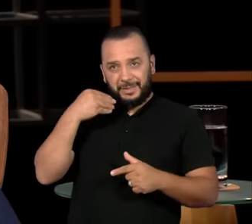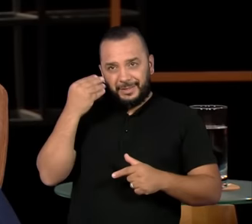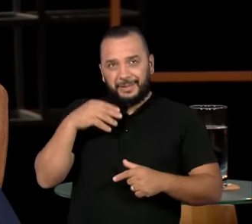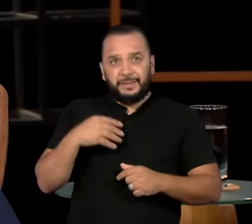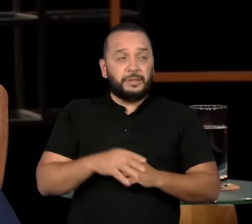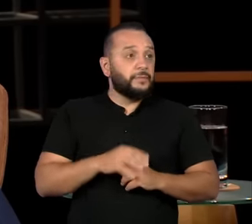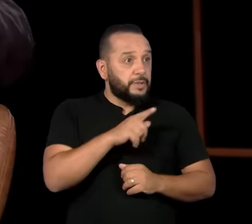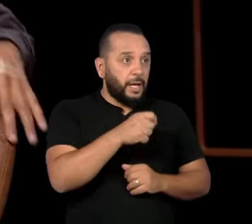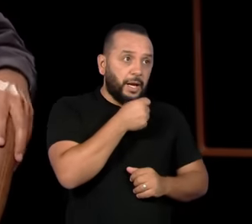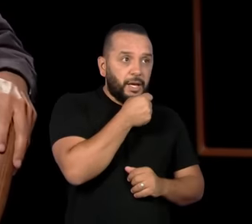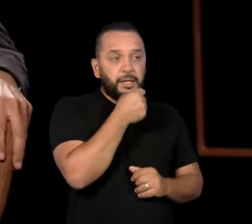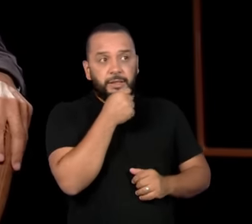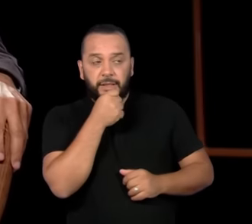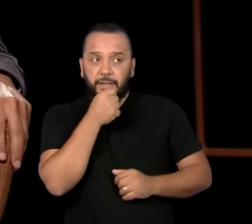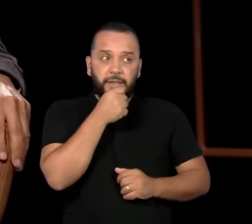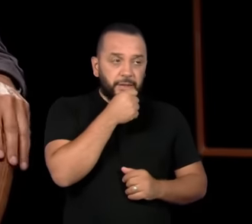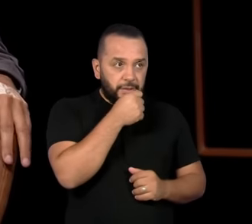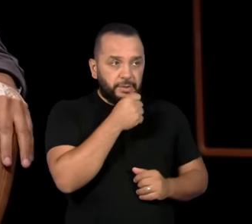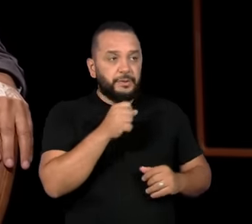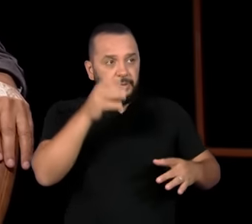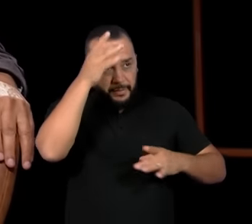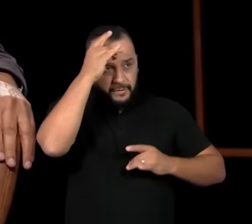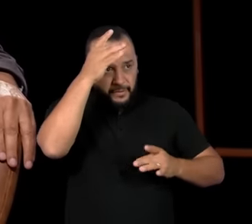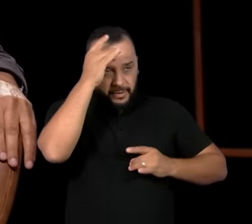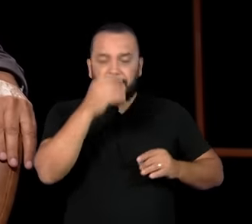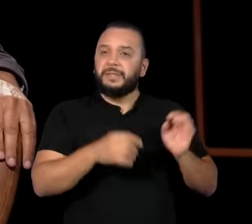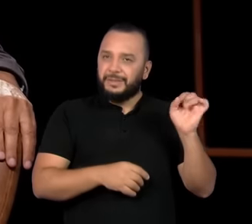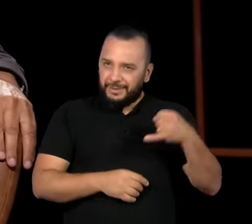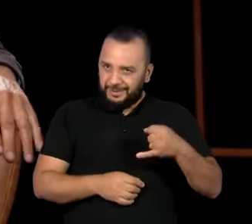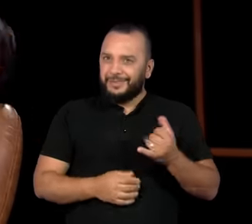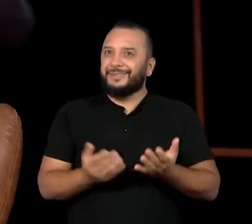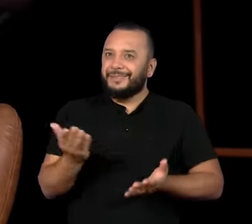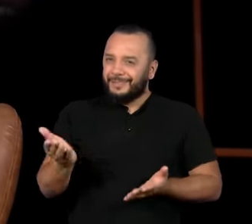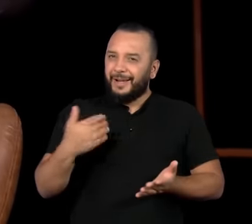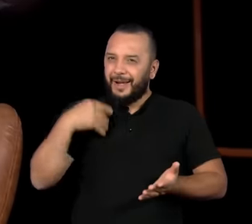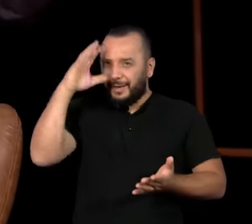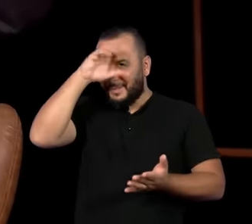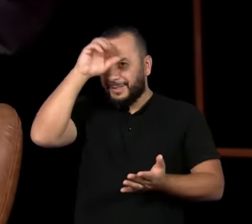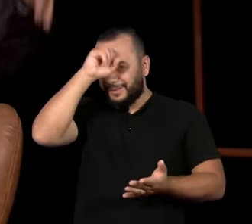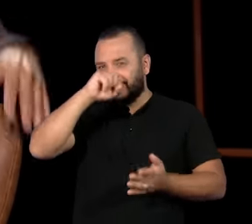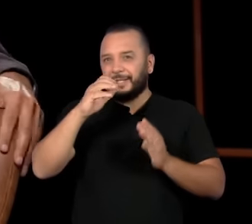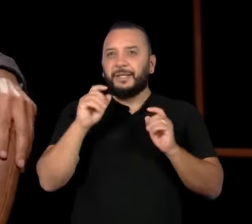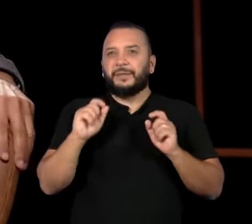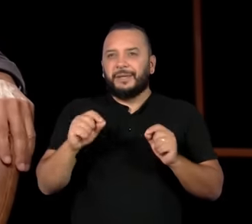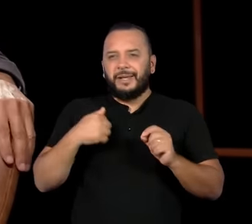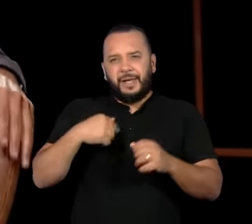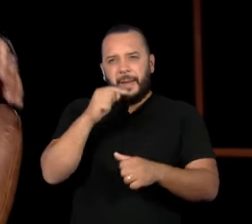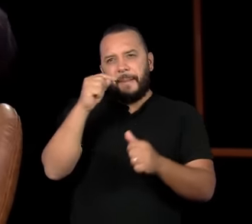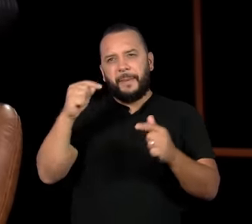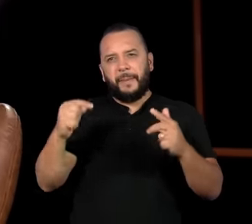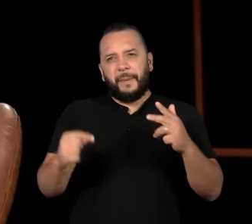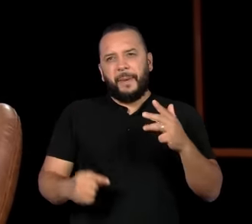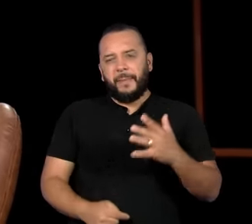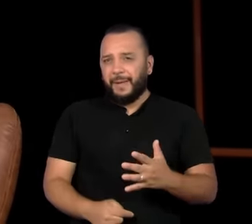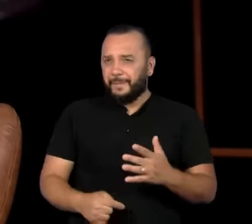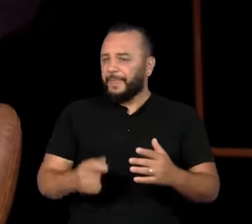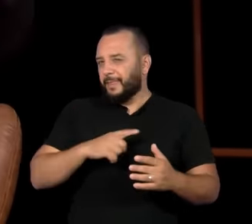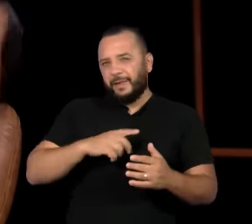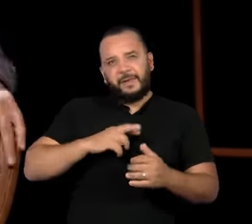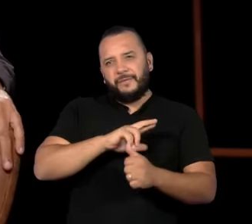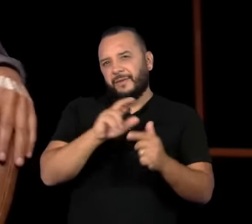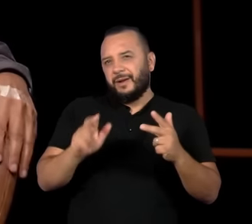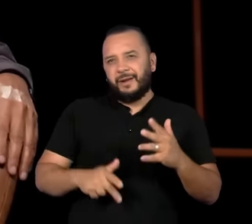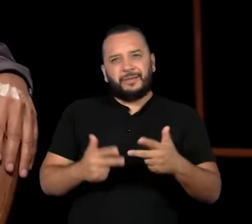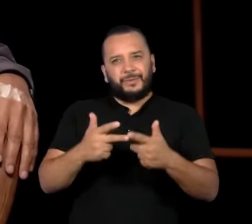Cantando e atuando. Cantando, atuando, aprendendo a fazer um monte, uma variedade